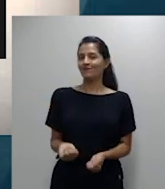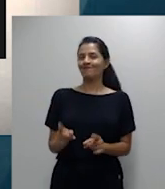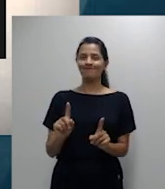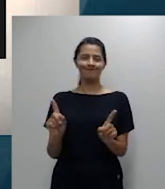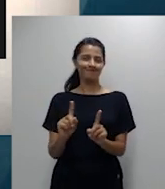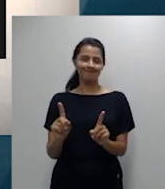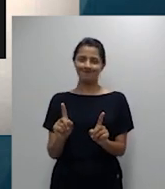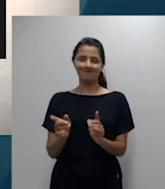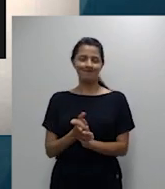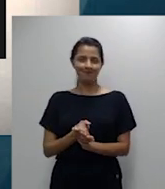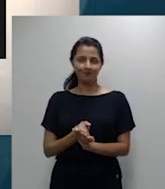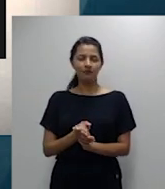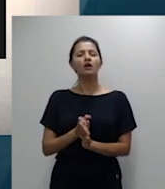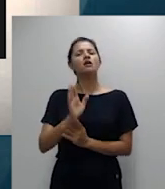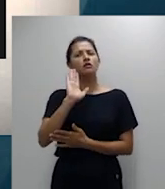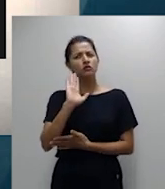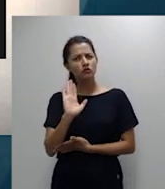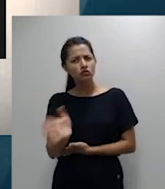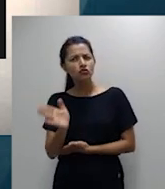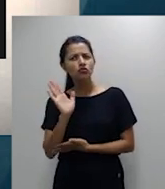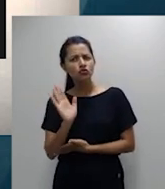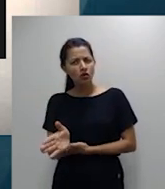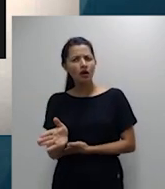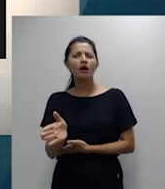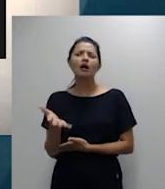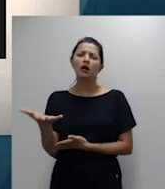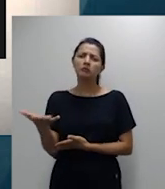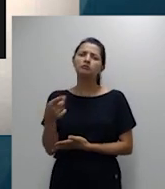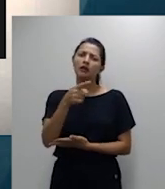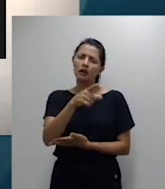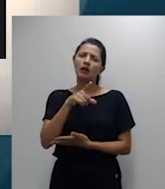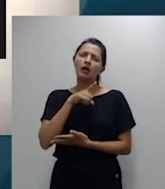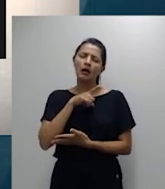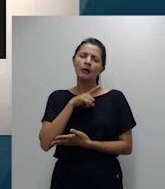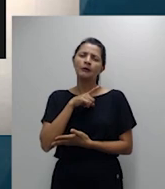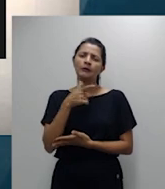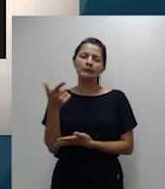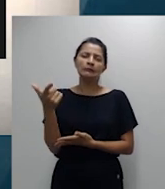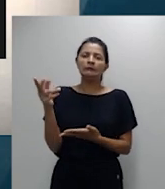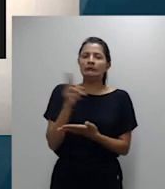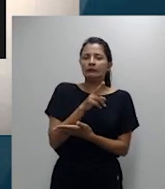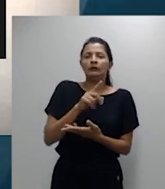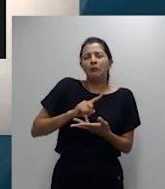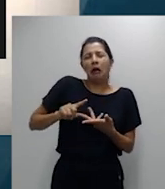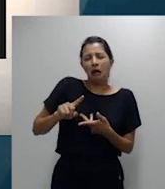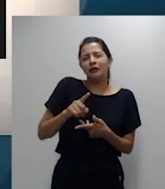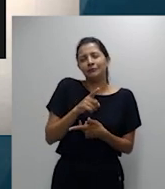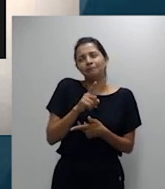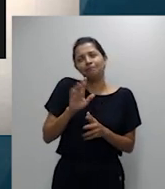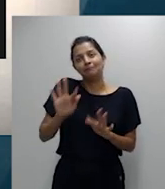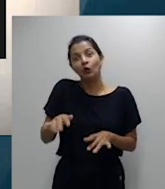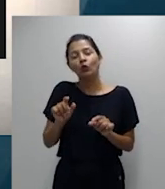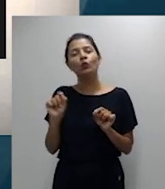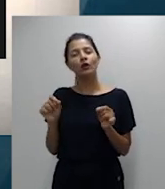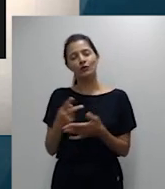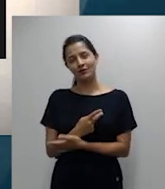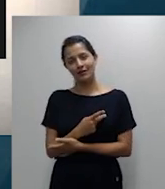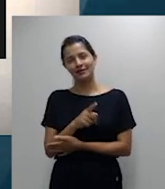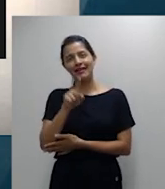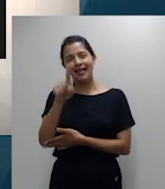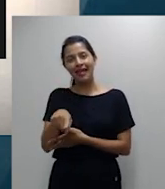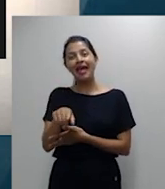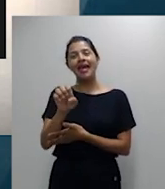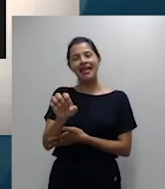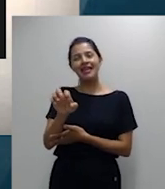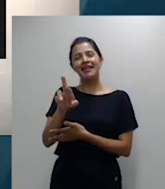e já até quando essa originário é mercado e a questão do eresp